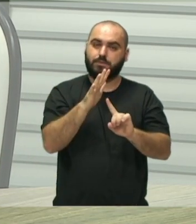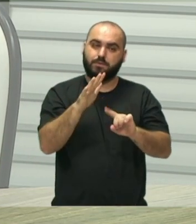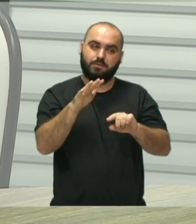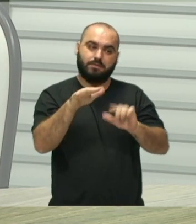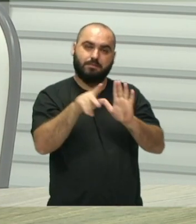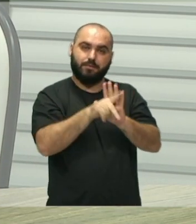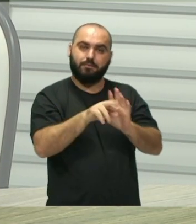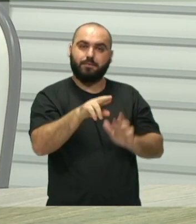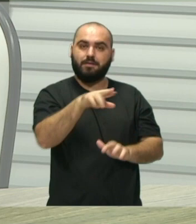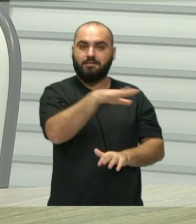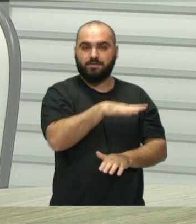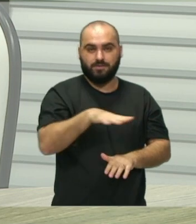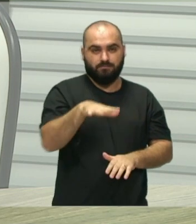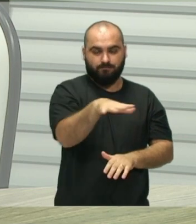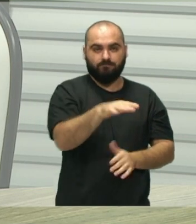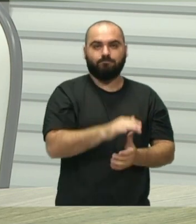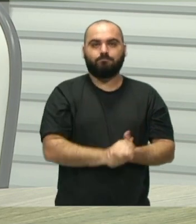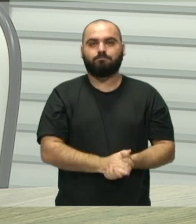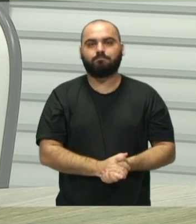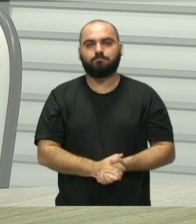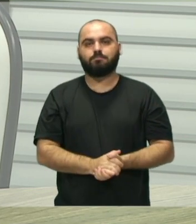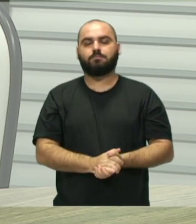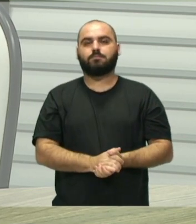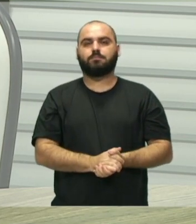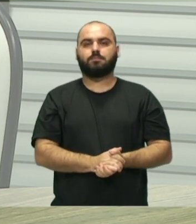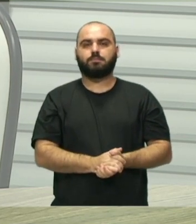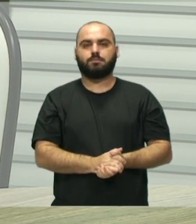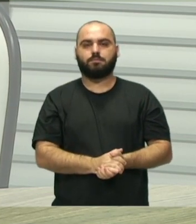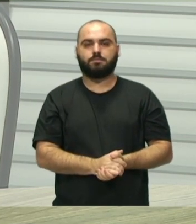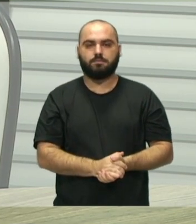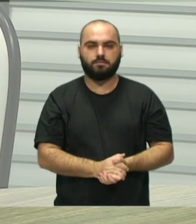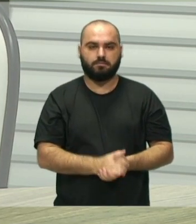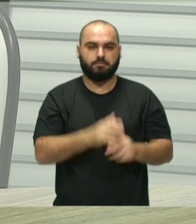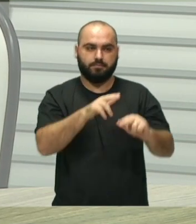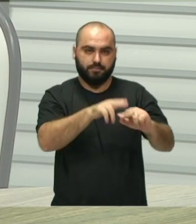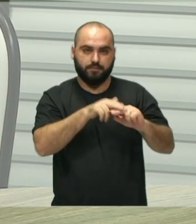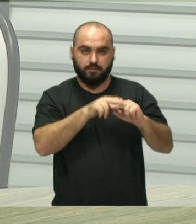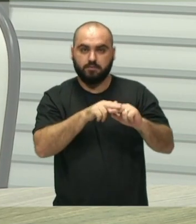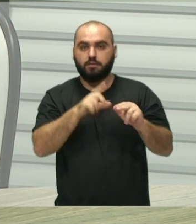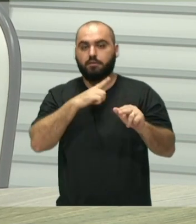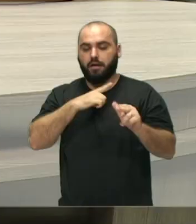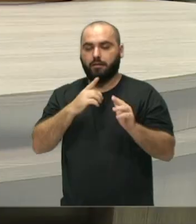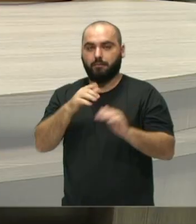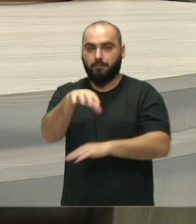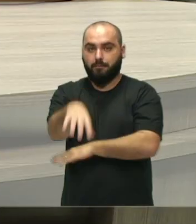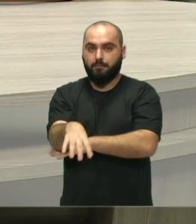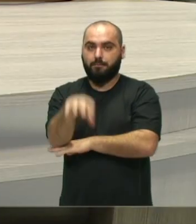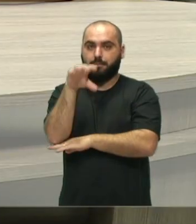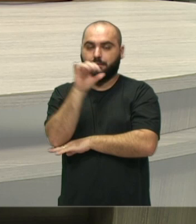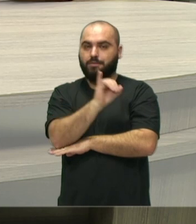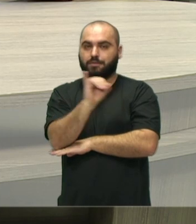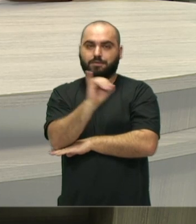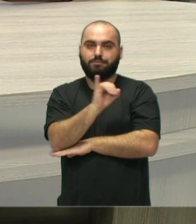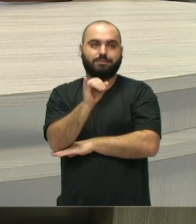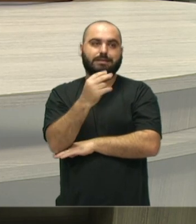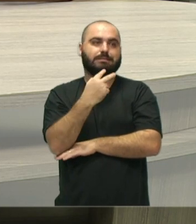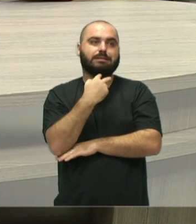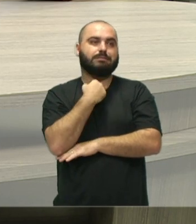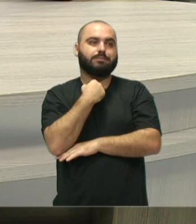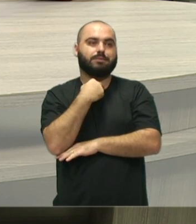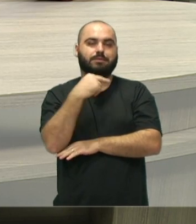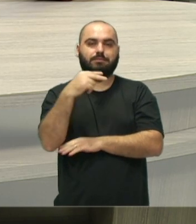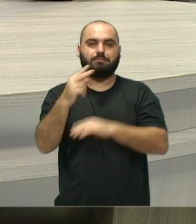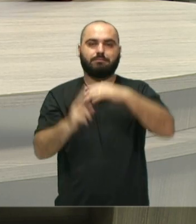regiões. Pelas condições do nosso complexo portuário aqui, nós não poderíamos ter uma ponte